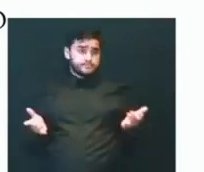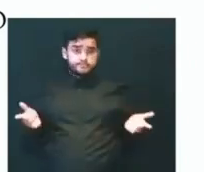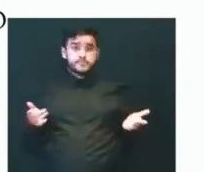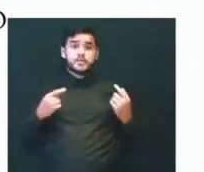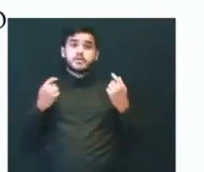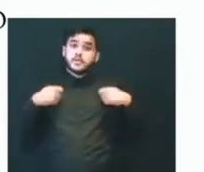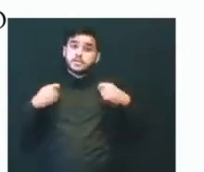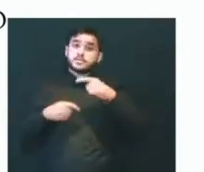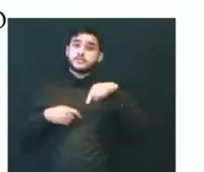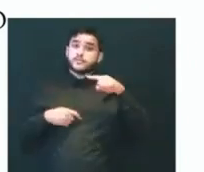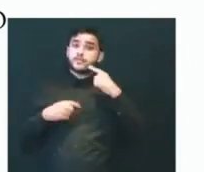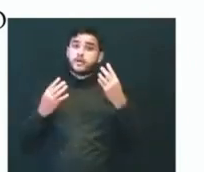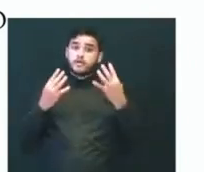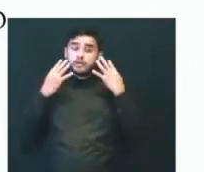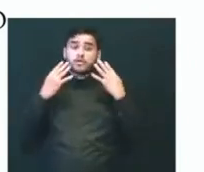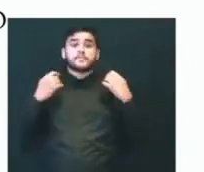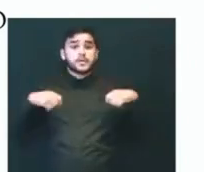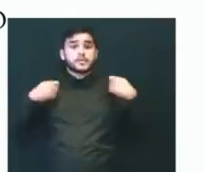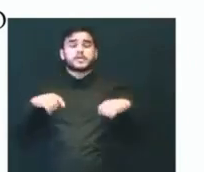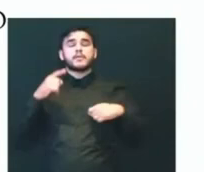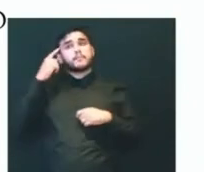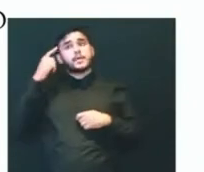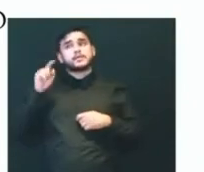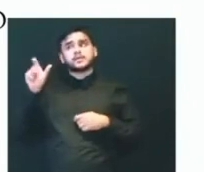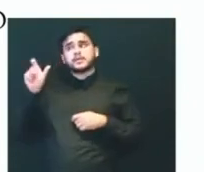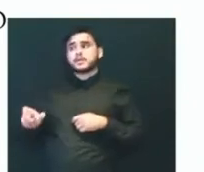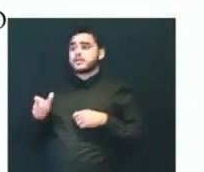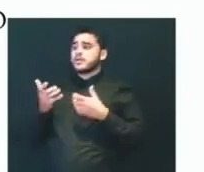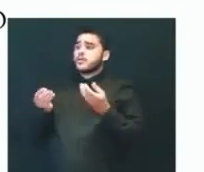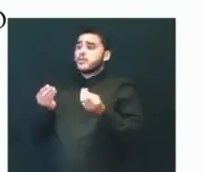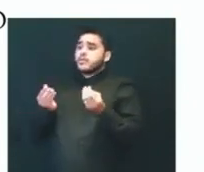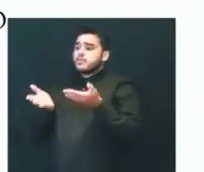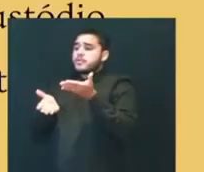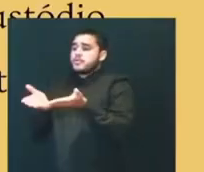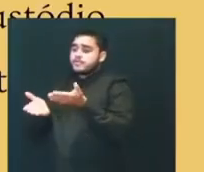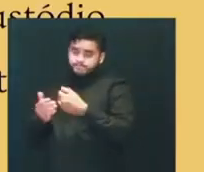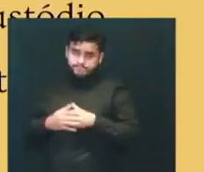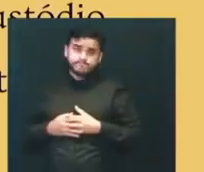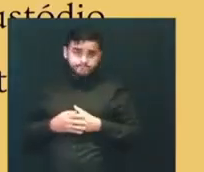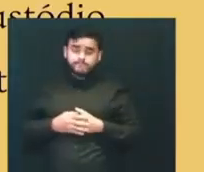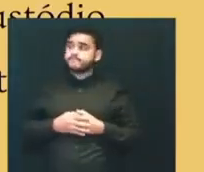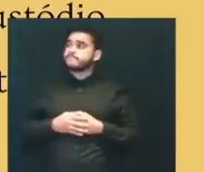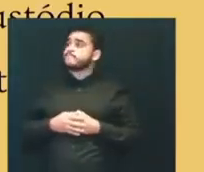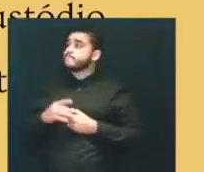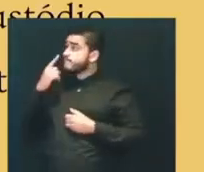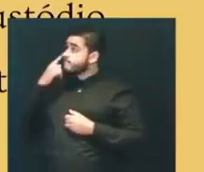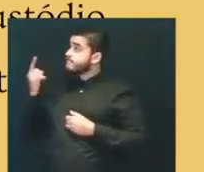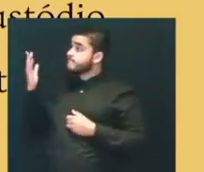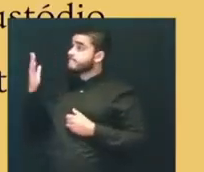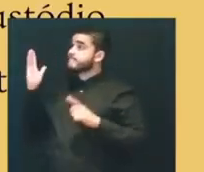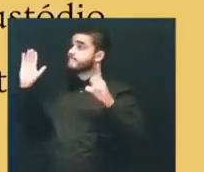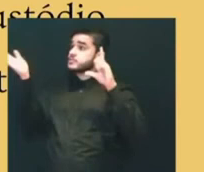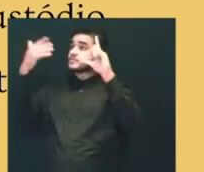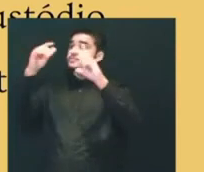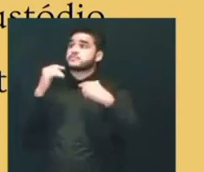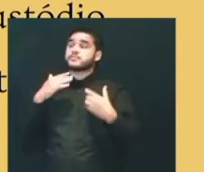esqueça de você, porque senão a outra pessoa vai ficar desamparada também. E eu queria mostrar para